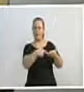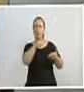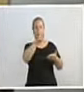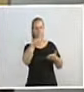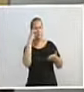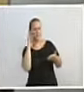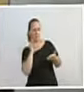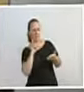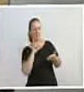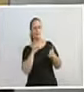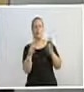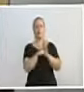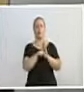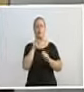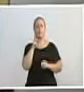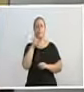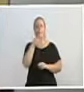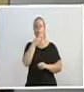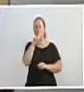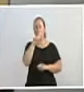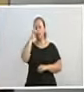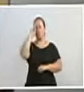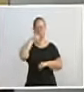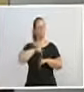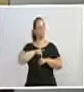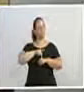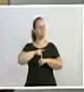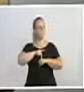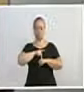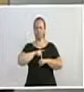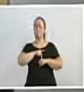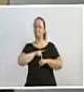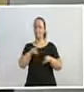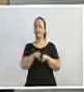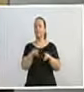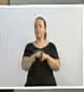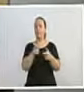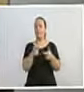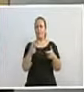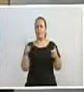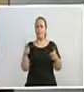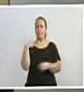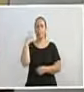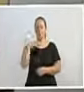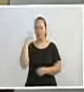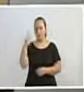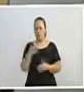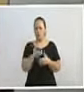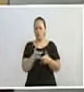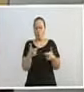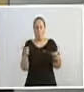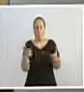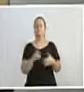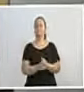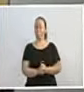uma posição, a sua posição, né, em relação ao aumento do número de vereadores, né, uma posição de